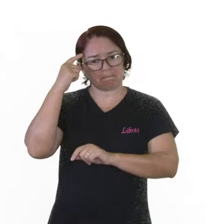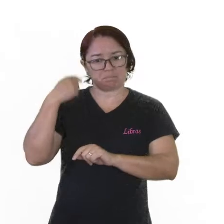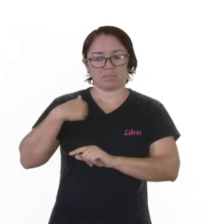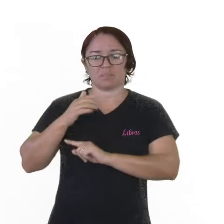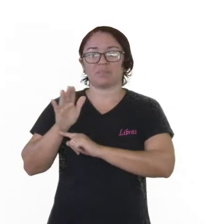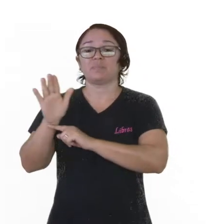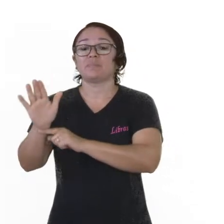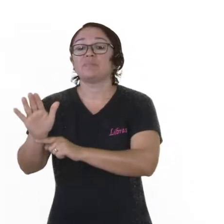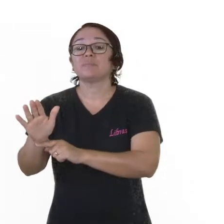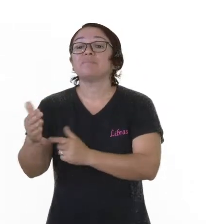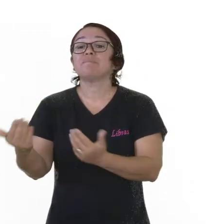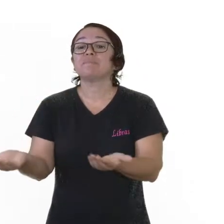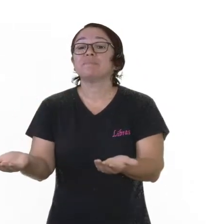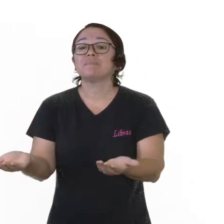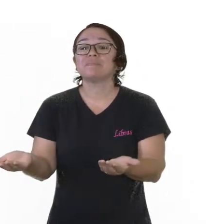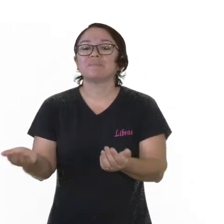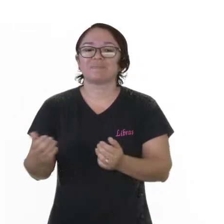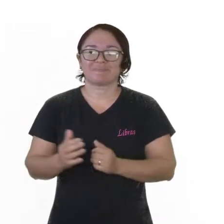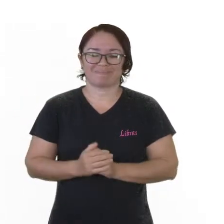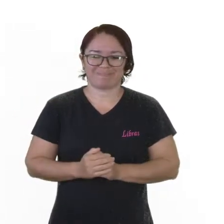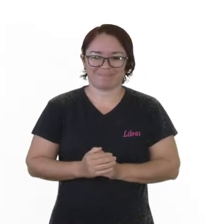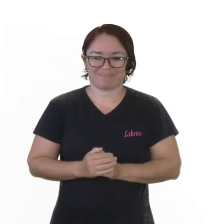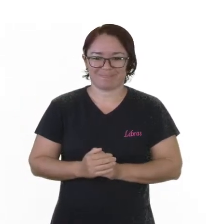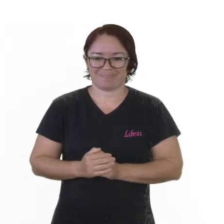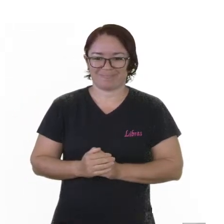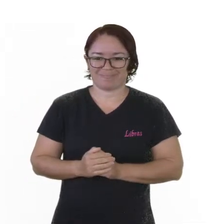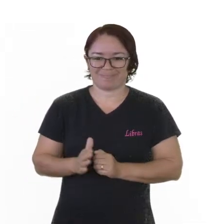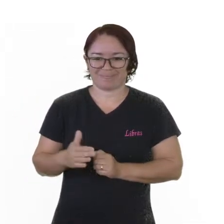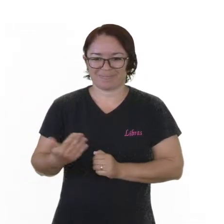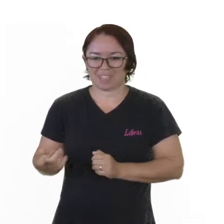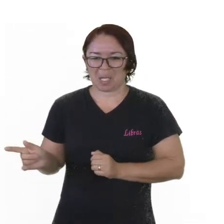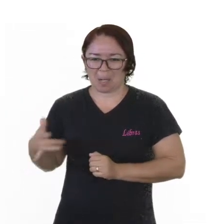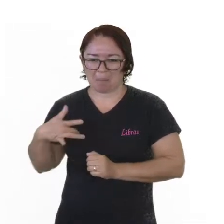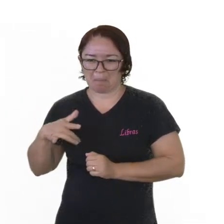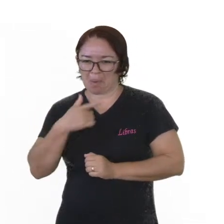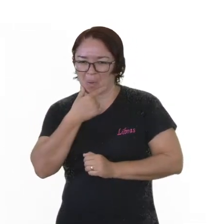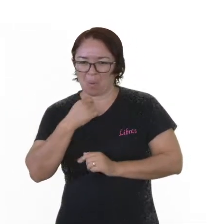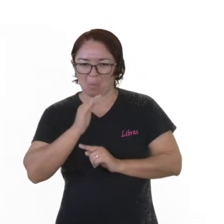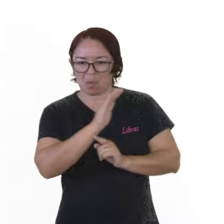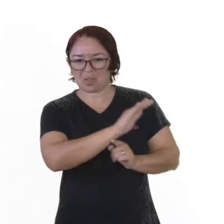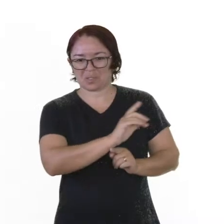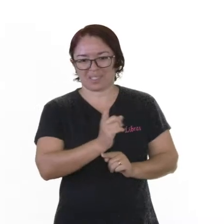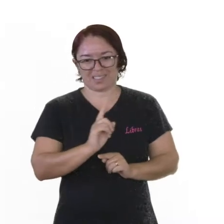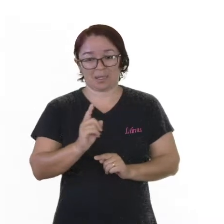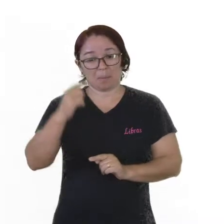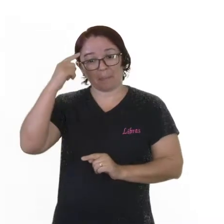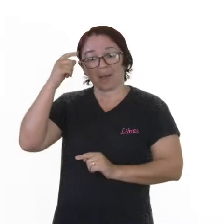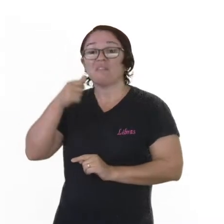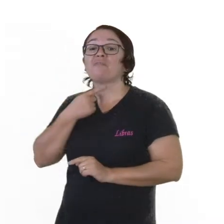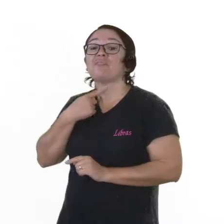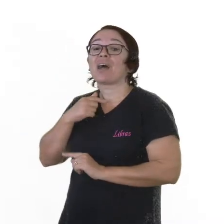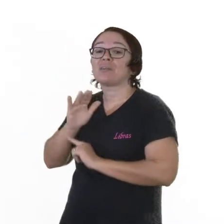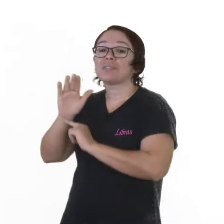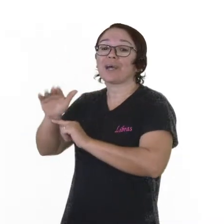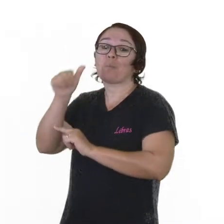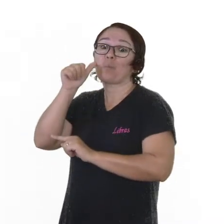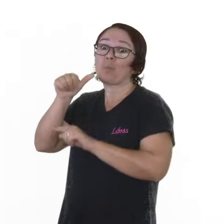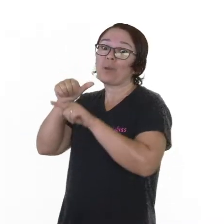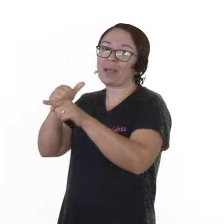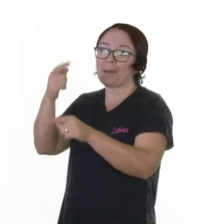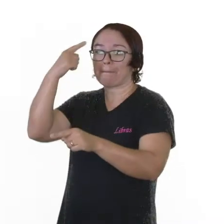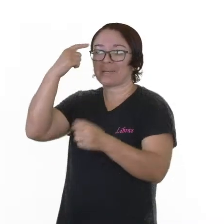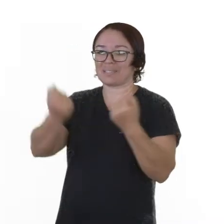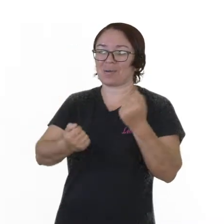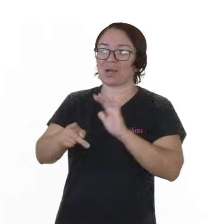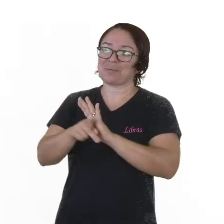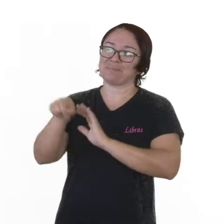ajudar. Então, não por questão de compulsividade, mas sim ele teve a intenção de ajudar a moça, não é isso? Qual é